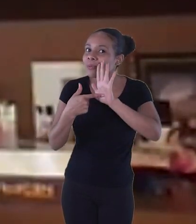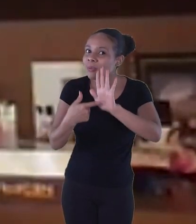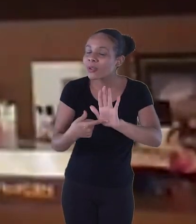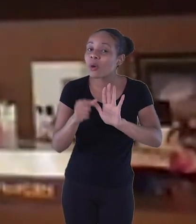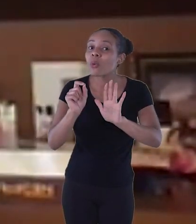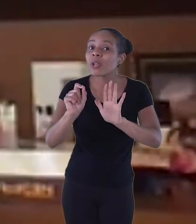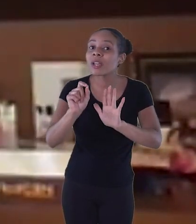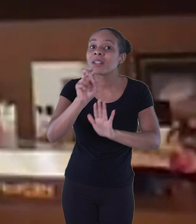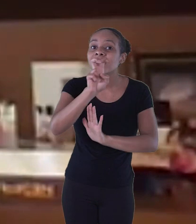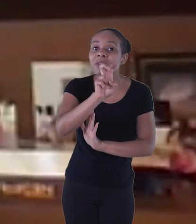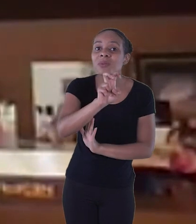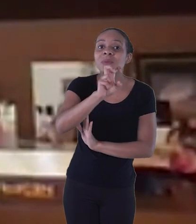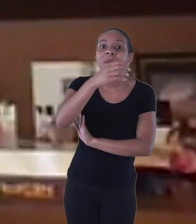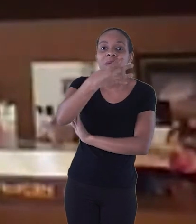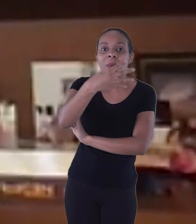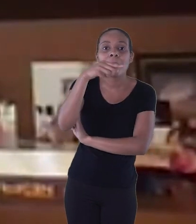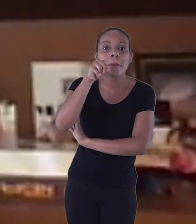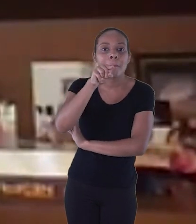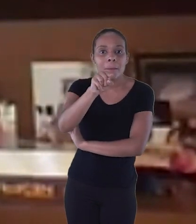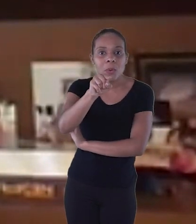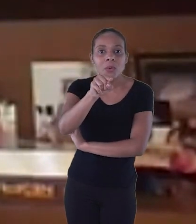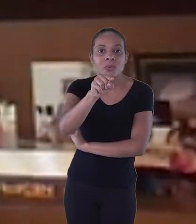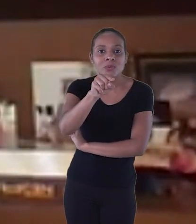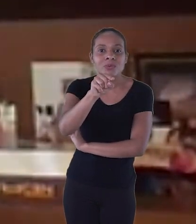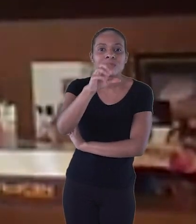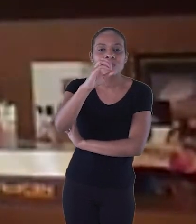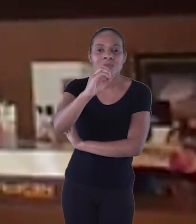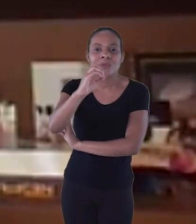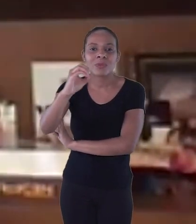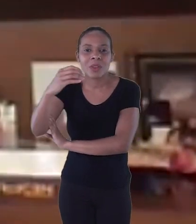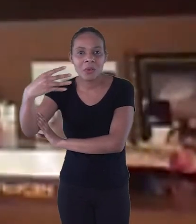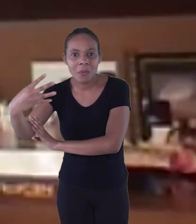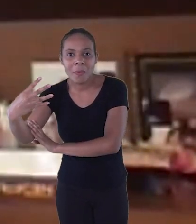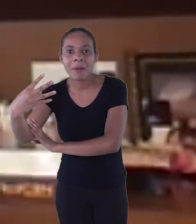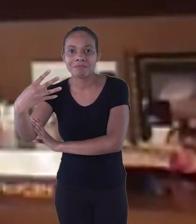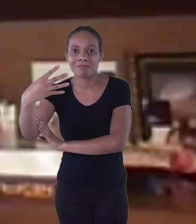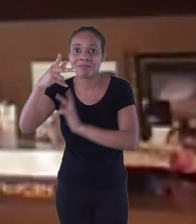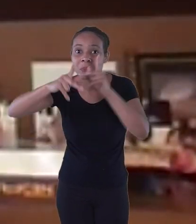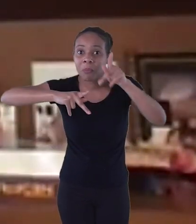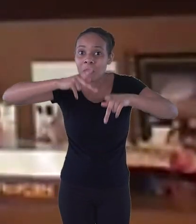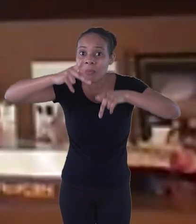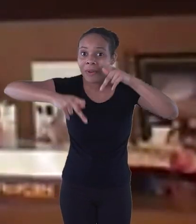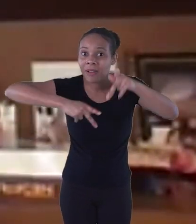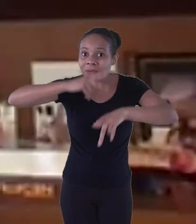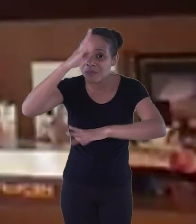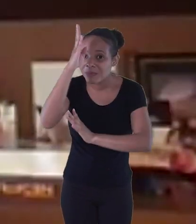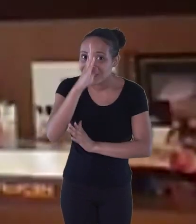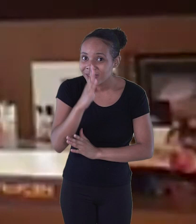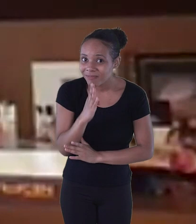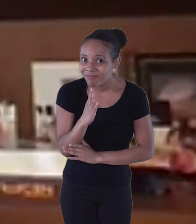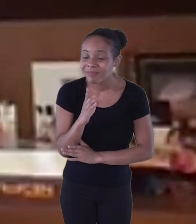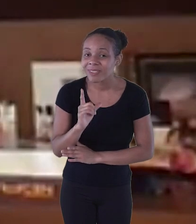54,4% da população brasileira. Portanto, são maioria, né, e maioria totalmente